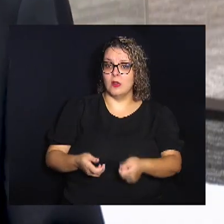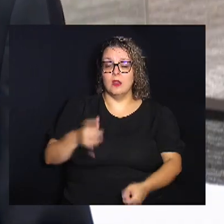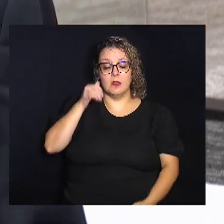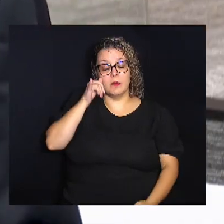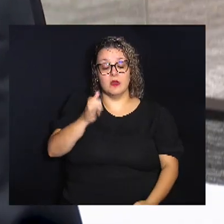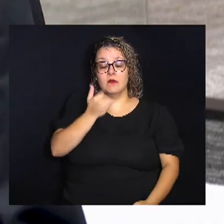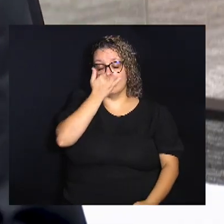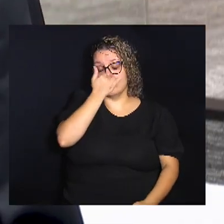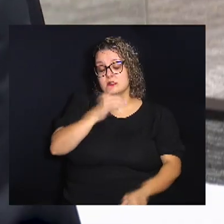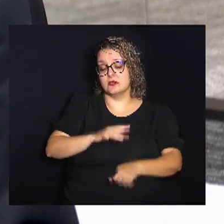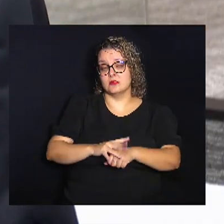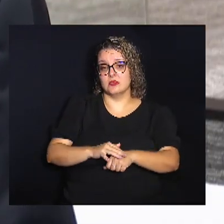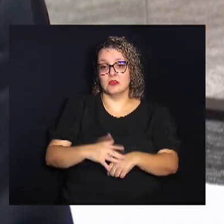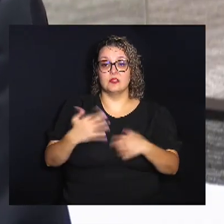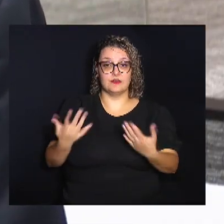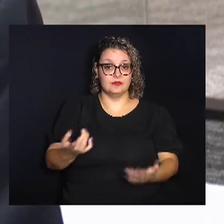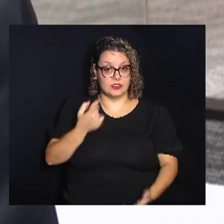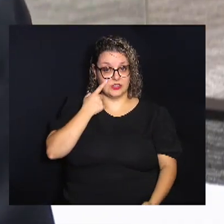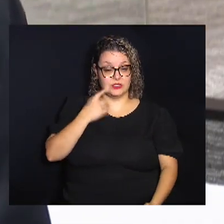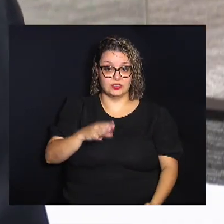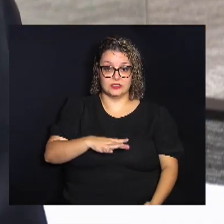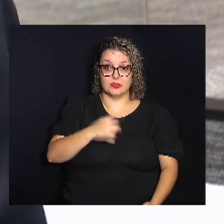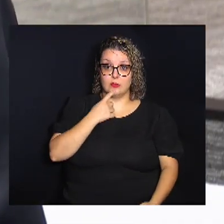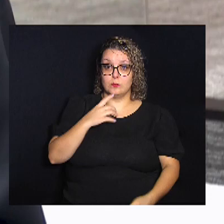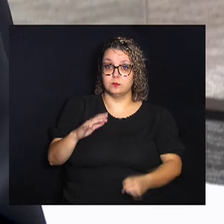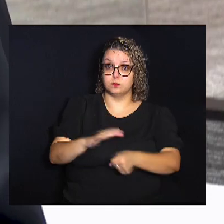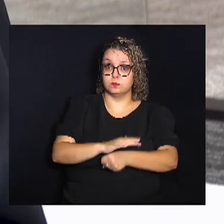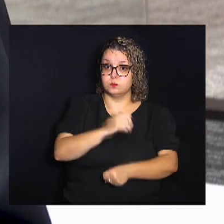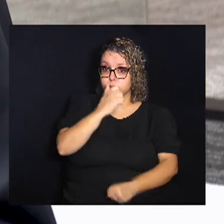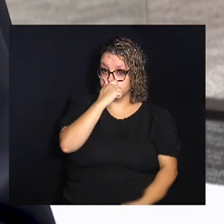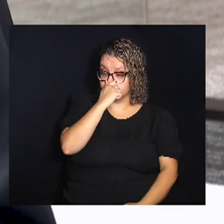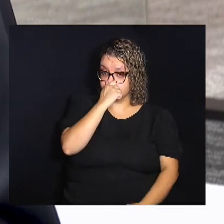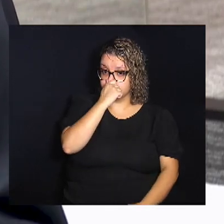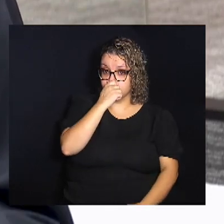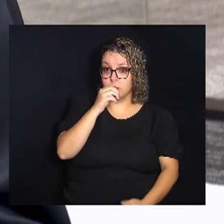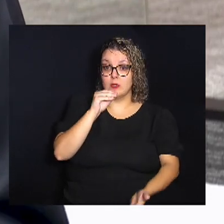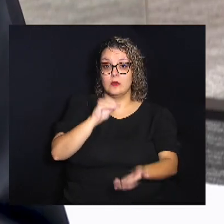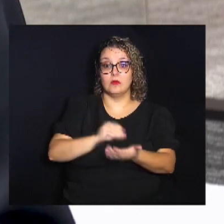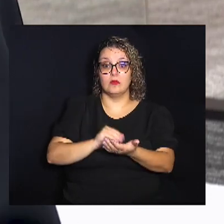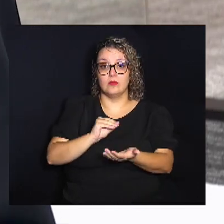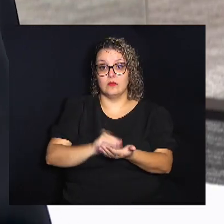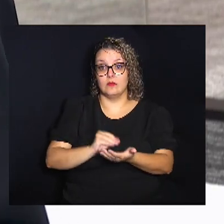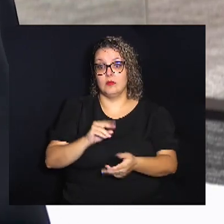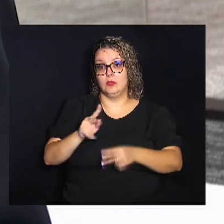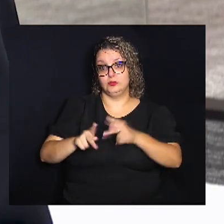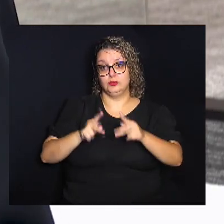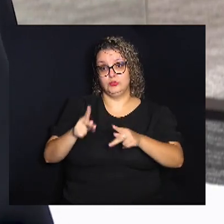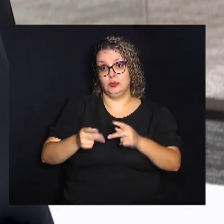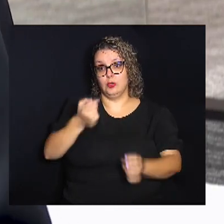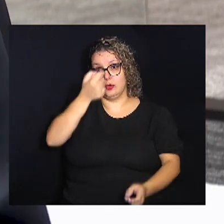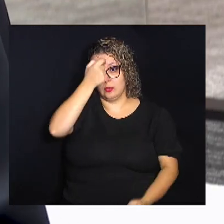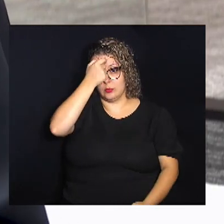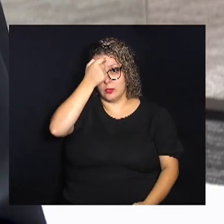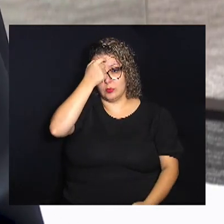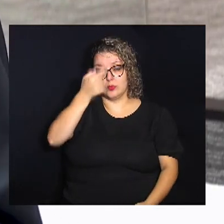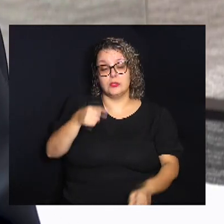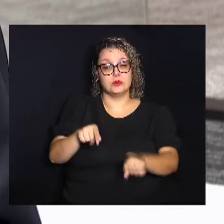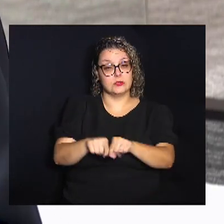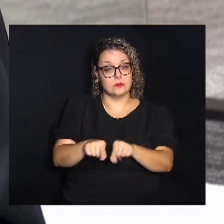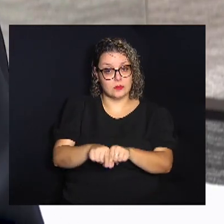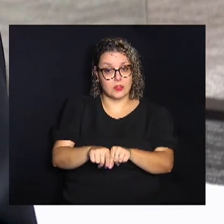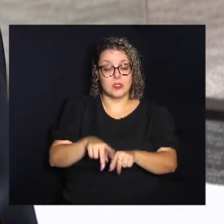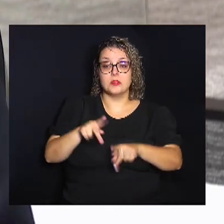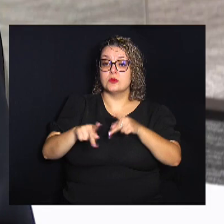Bem, Campinas está lotado e falta um pouco o povo também conscientizar. E se o